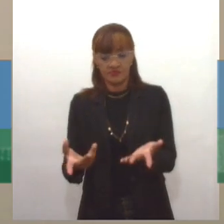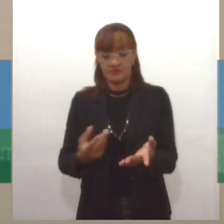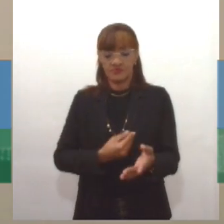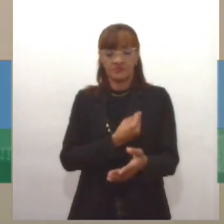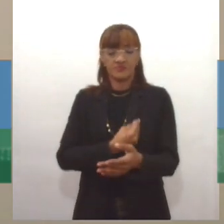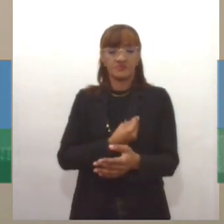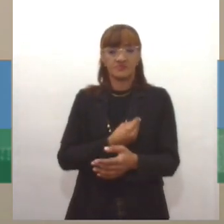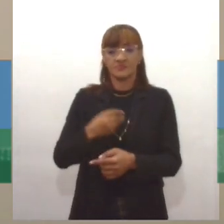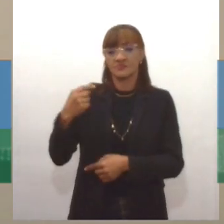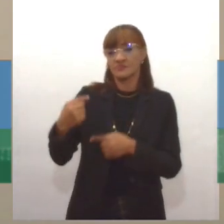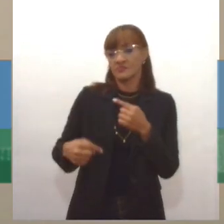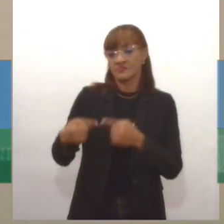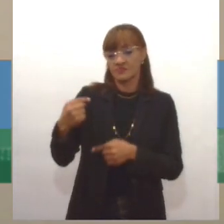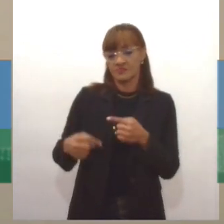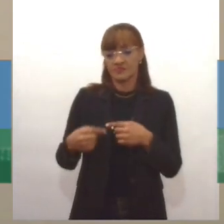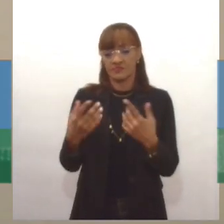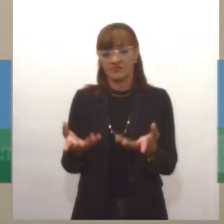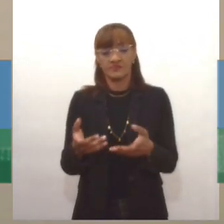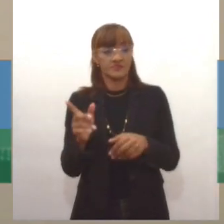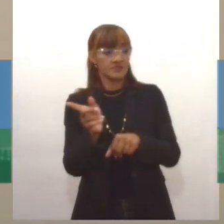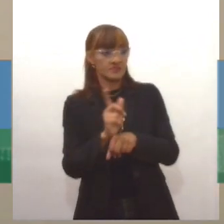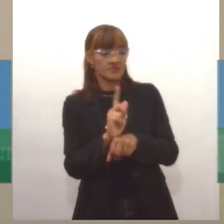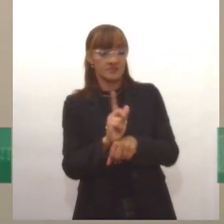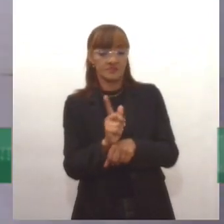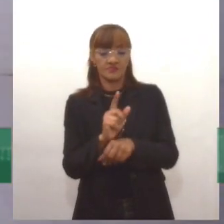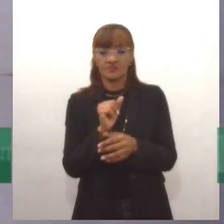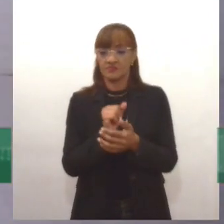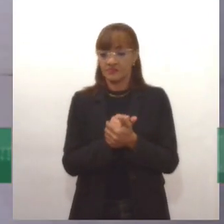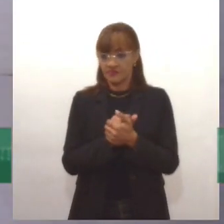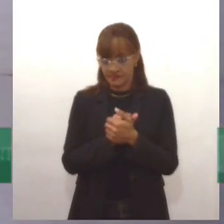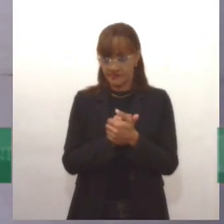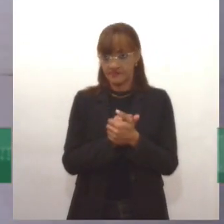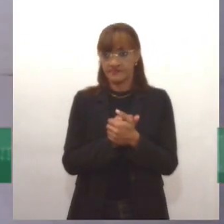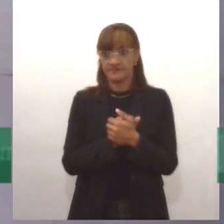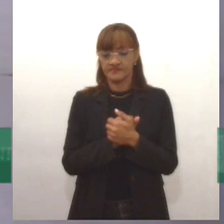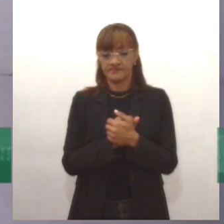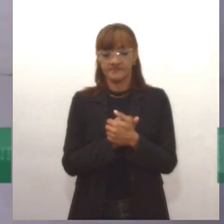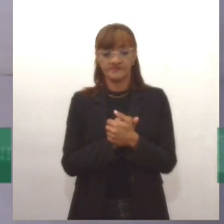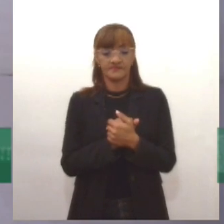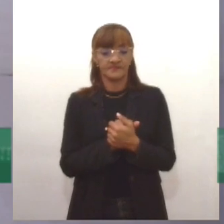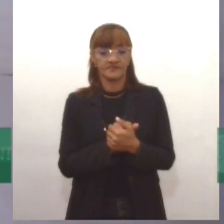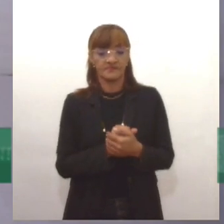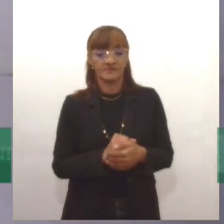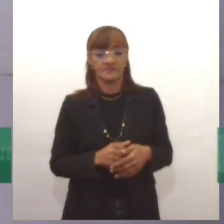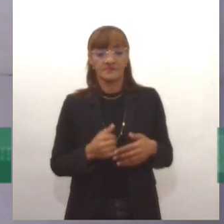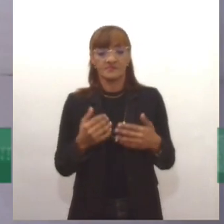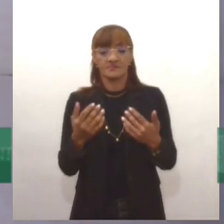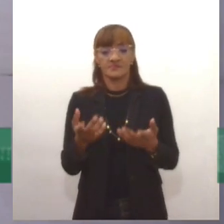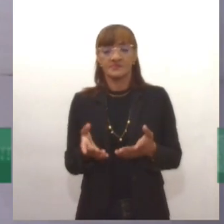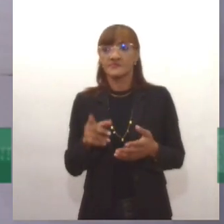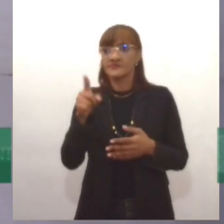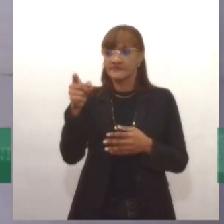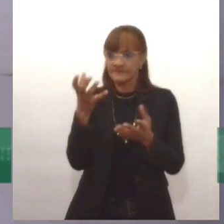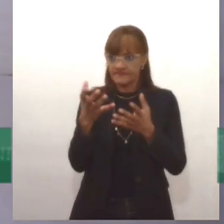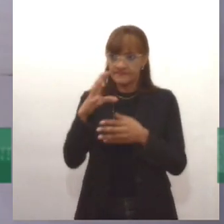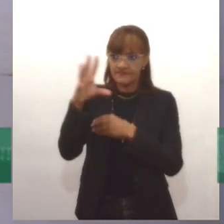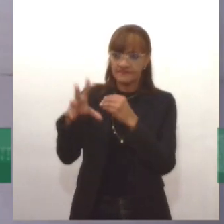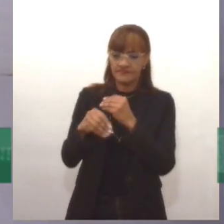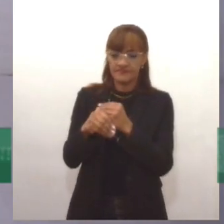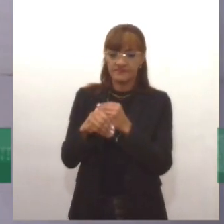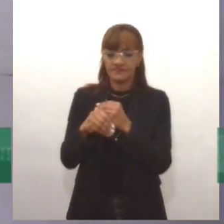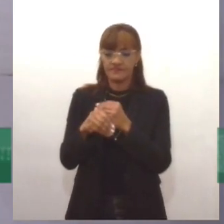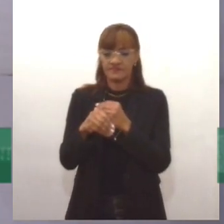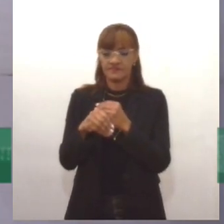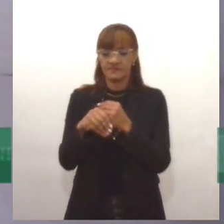gestor, ainda que não tenha um mandato eletivo. Olha, não sei se Selene quer complementar alguma coisa nesse momento.